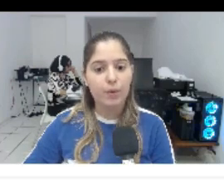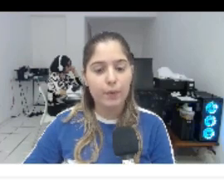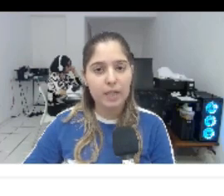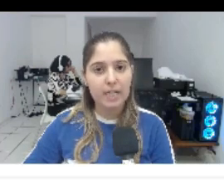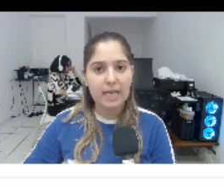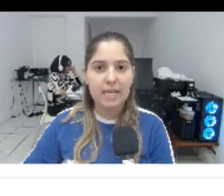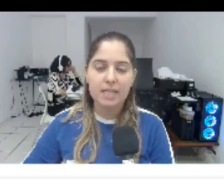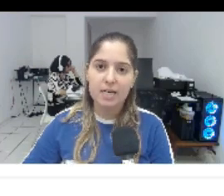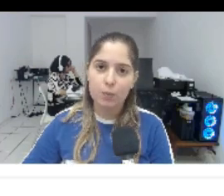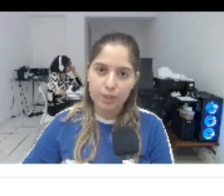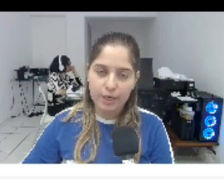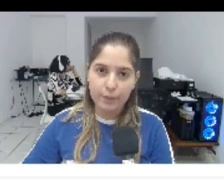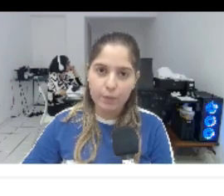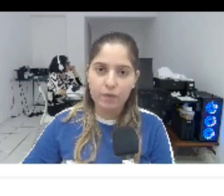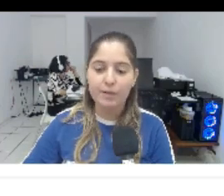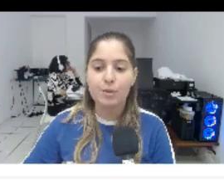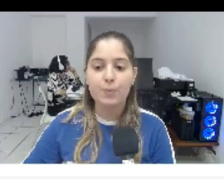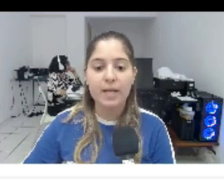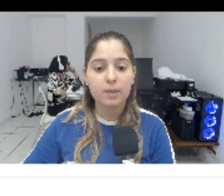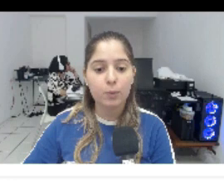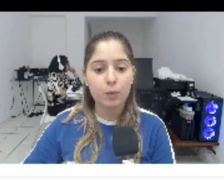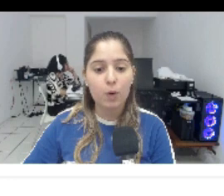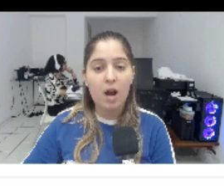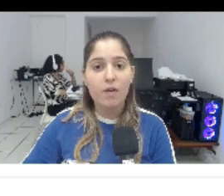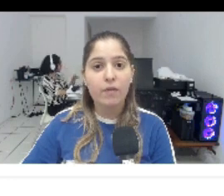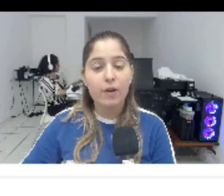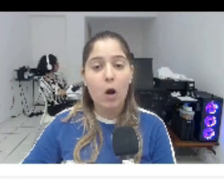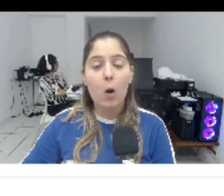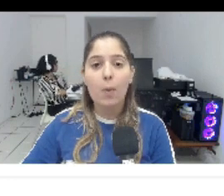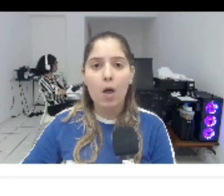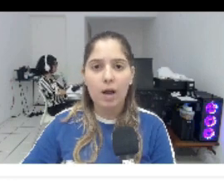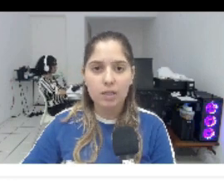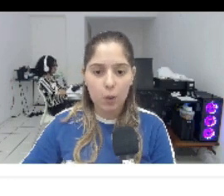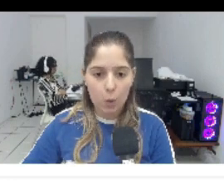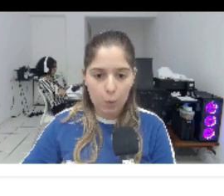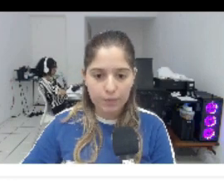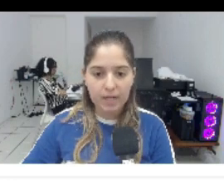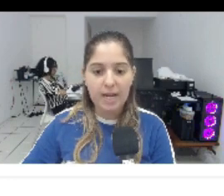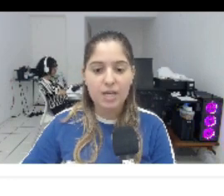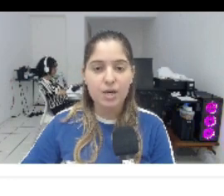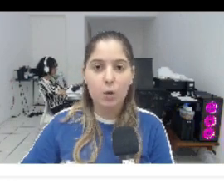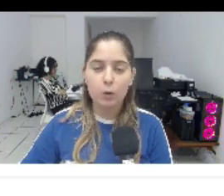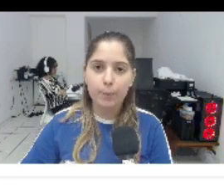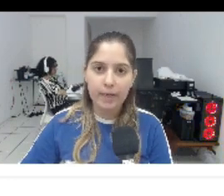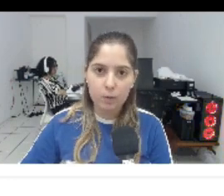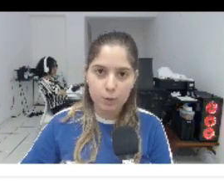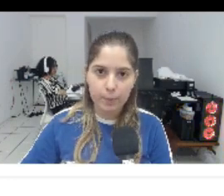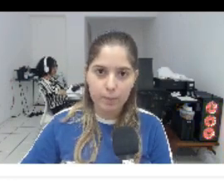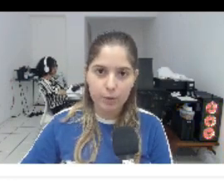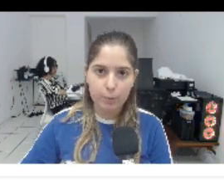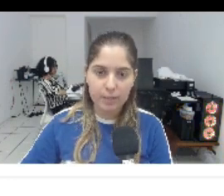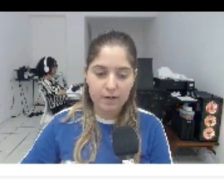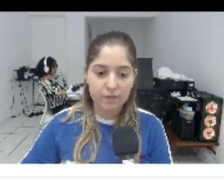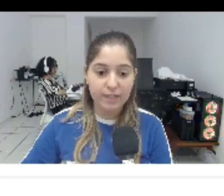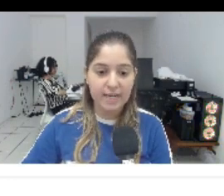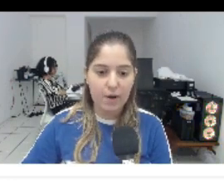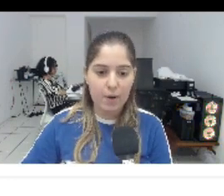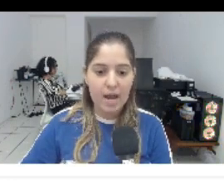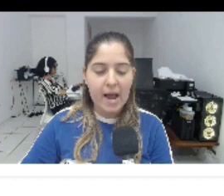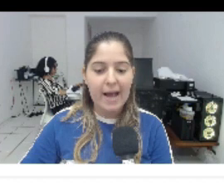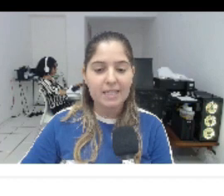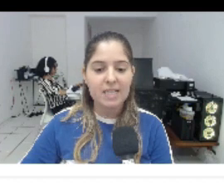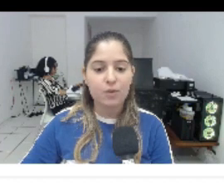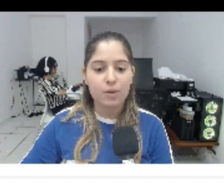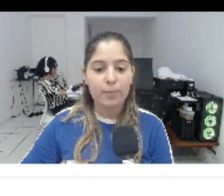de Noronha entre União e o governo de Pernambuco, foi homologada ontem este acordo pelo Supremo Tribunal